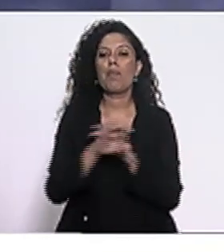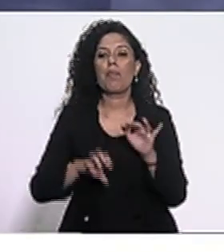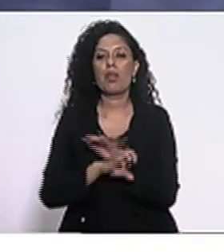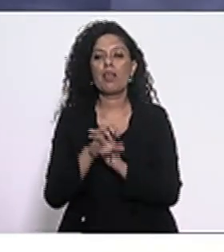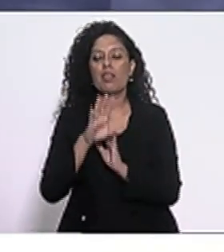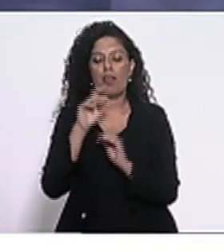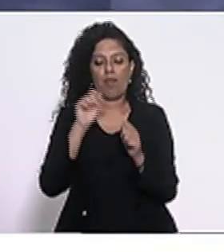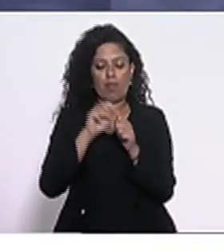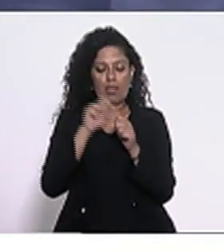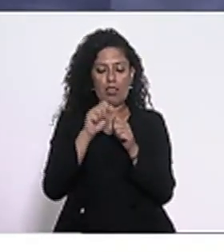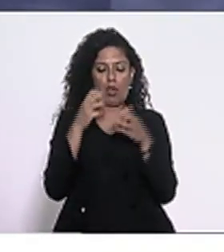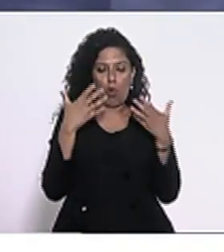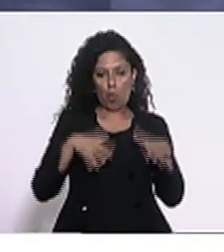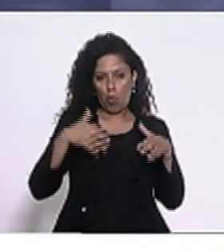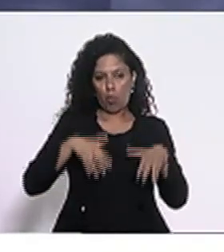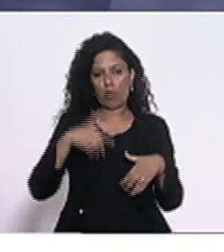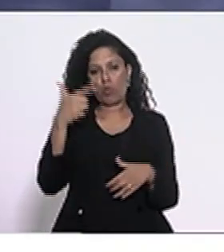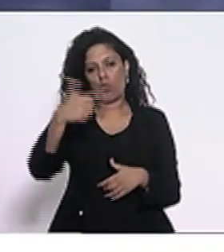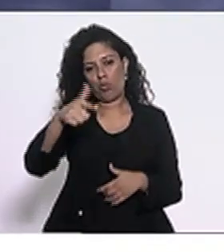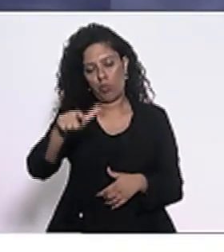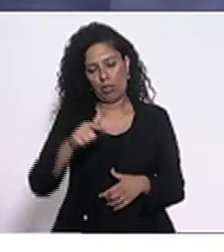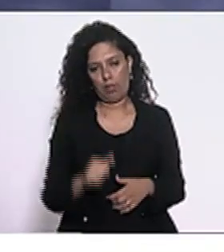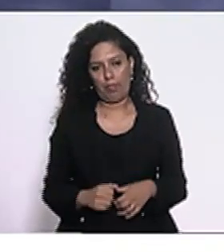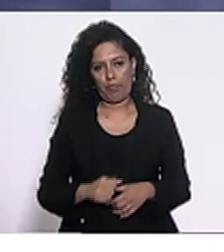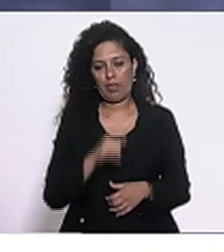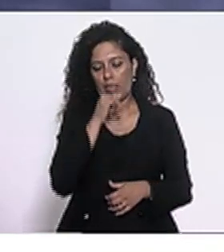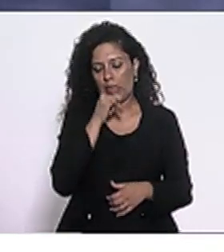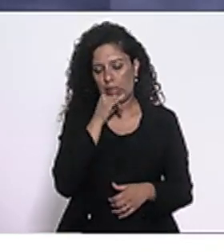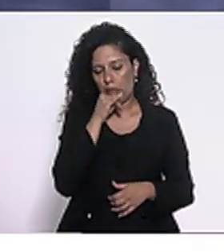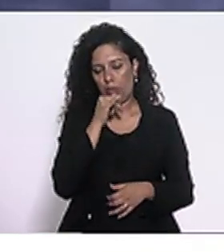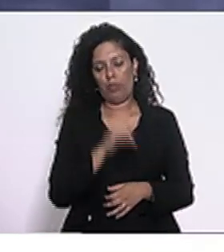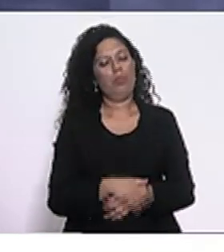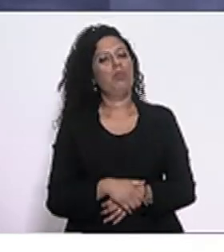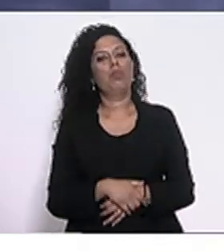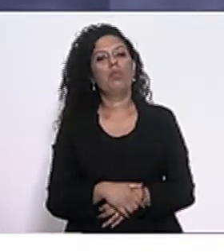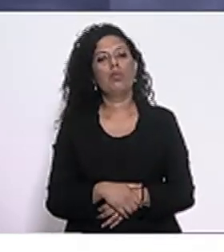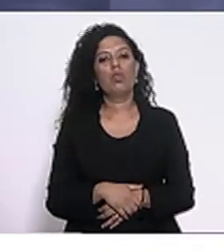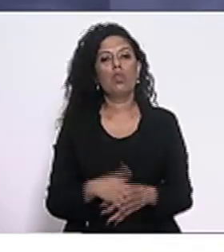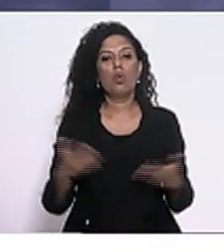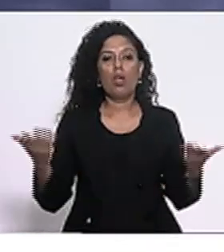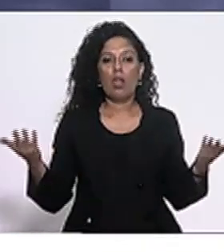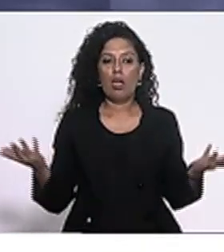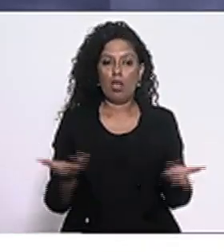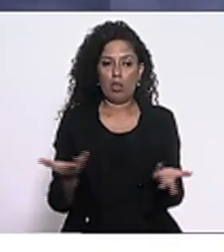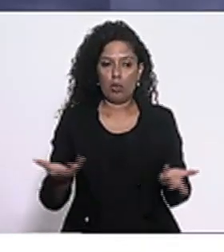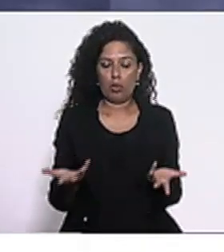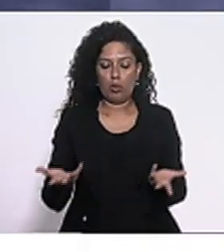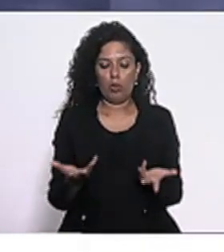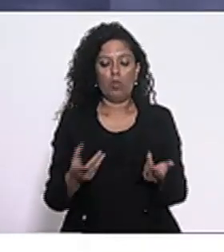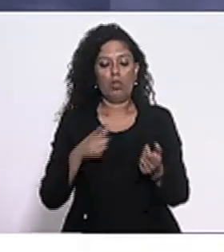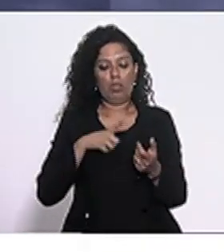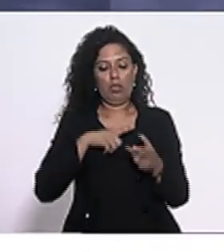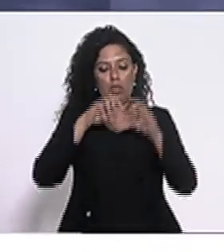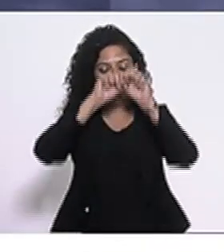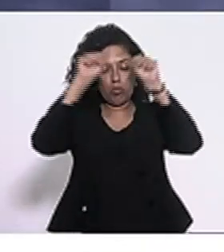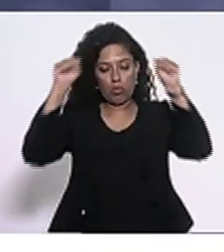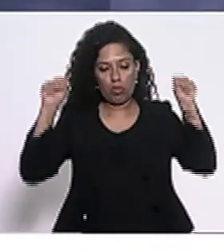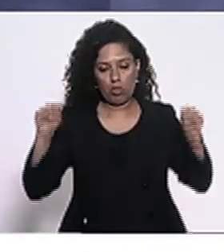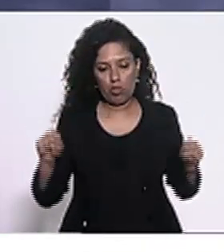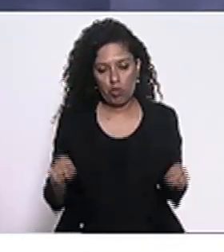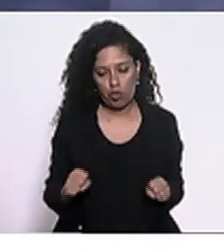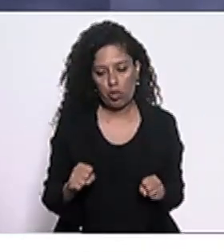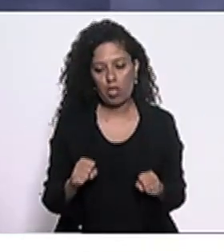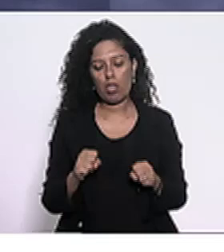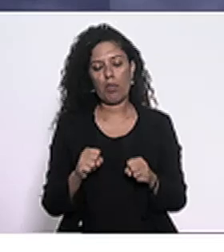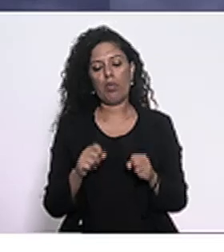desenvolvido e mantido até bem pouco tempo pelo Proderj. Ele está sendo migrado para uma plataforma mais baixa, porém,